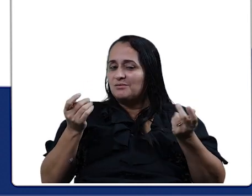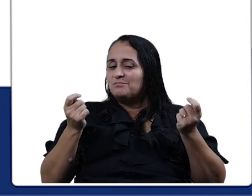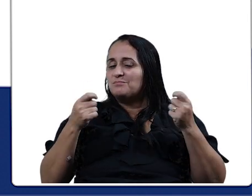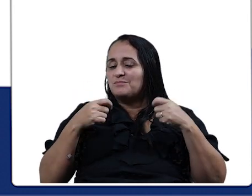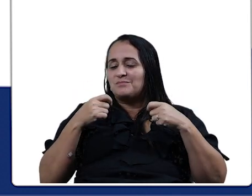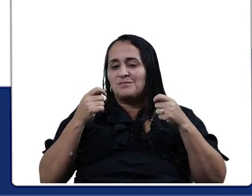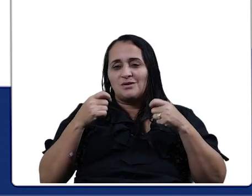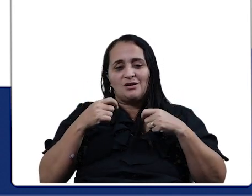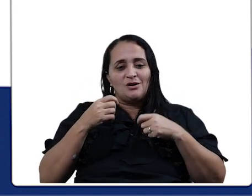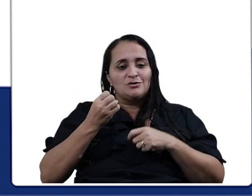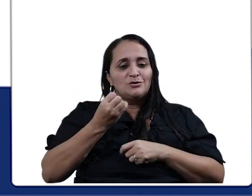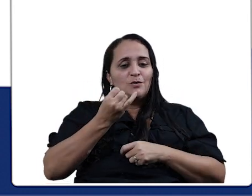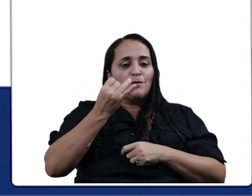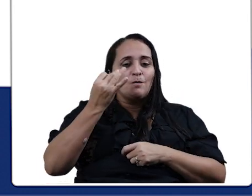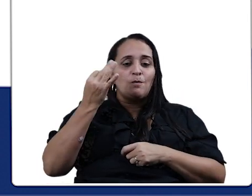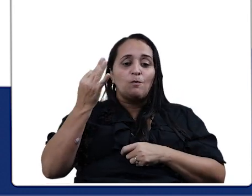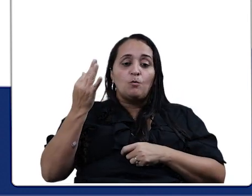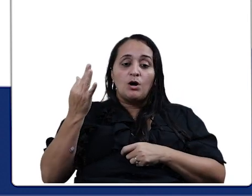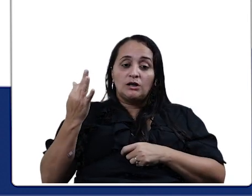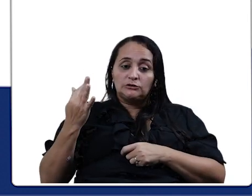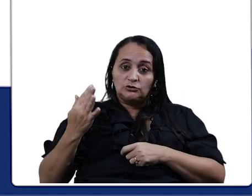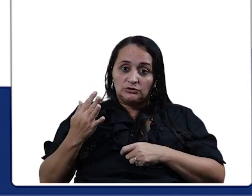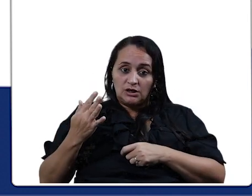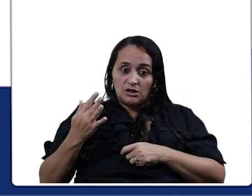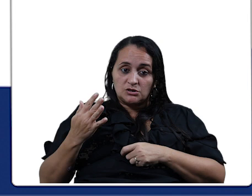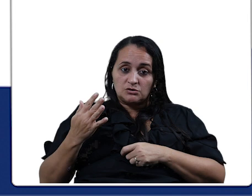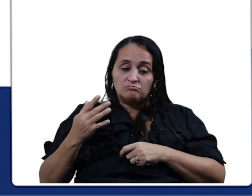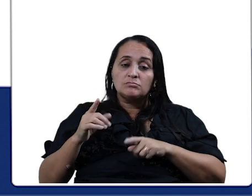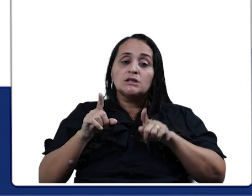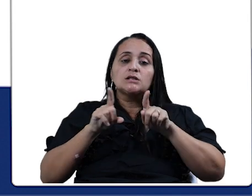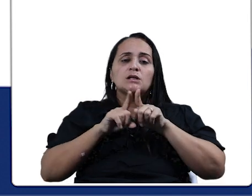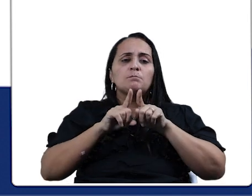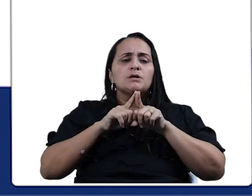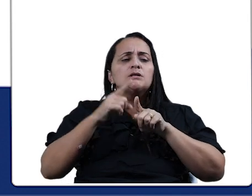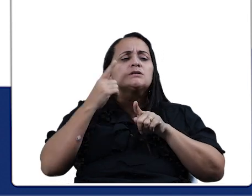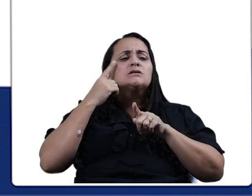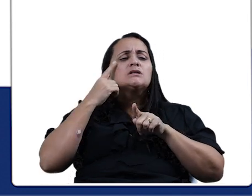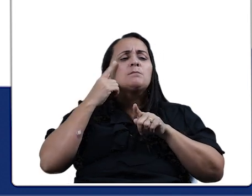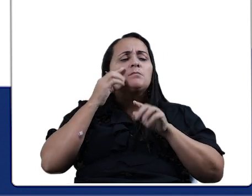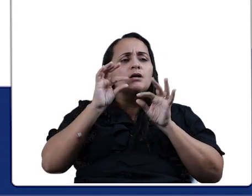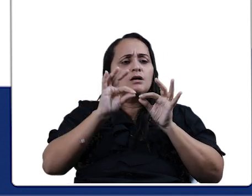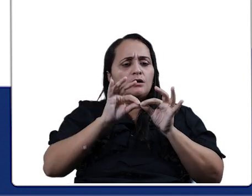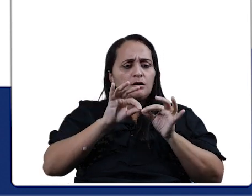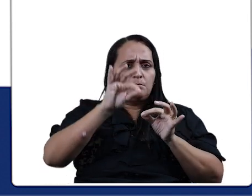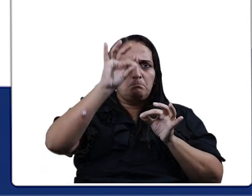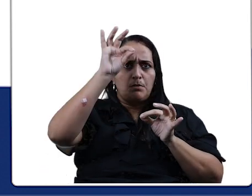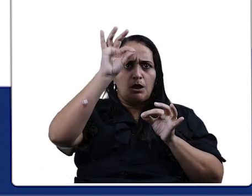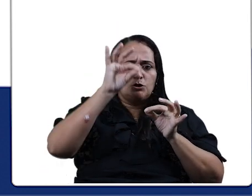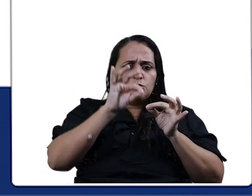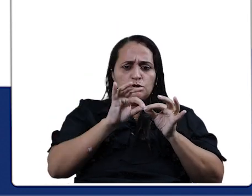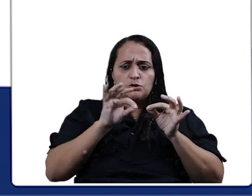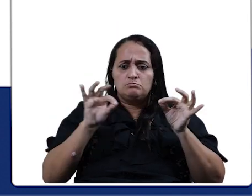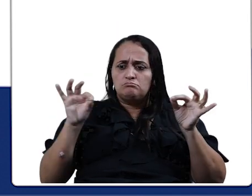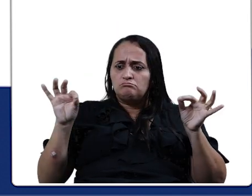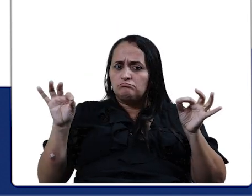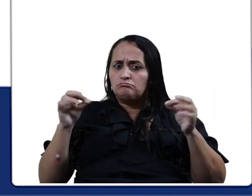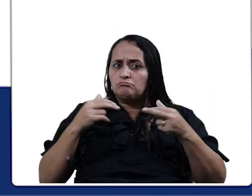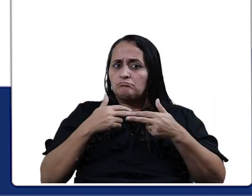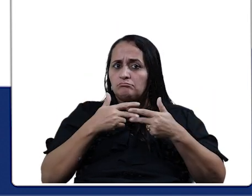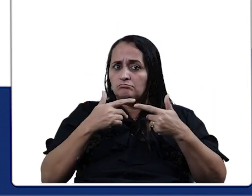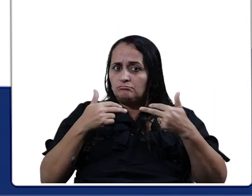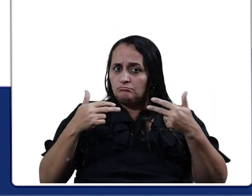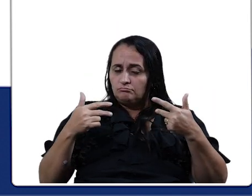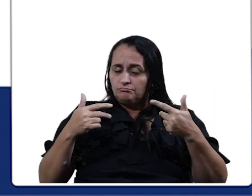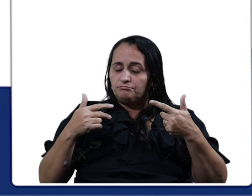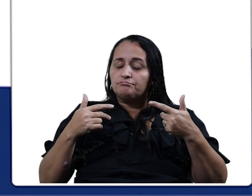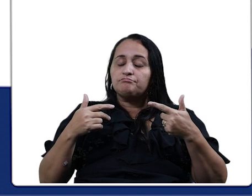para quantificar, ou seja, dar quantidade, e para mensurar e medir as coisas. É